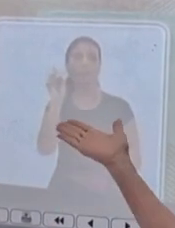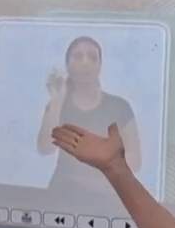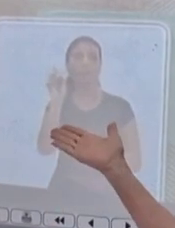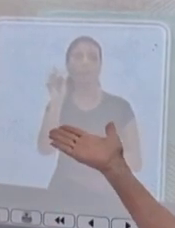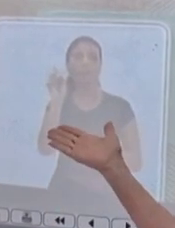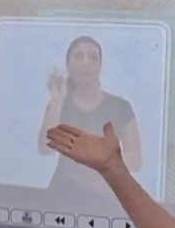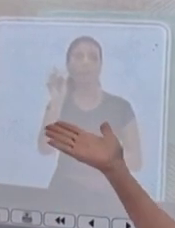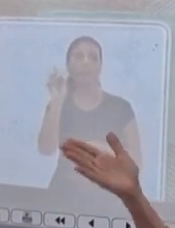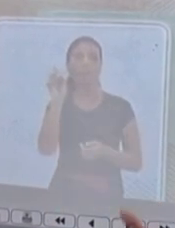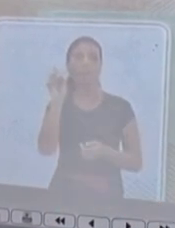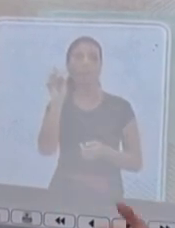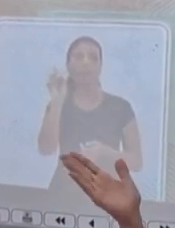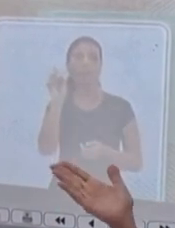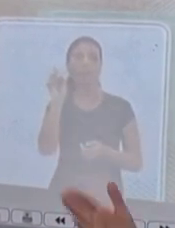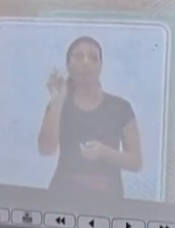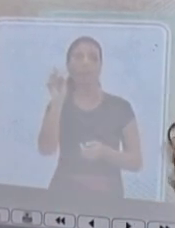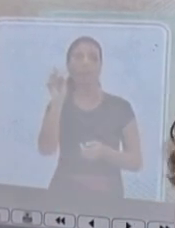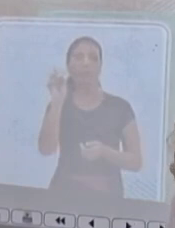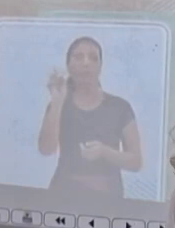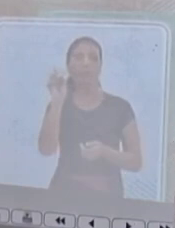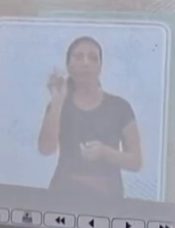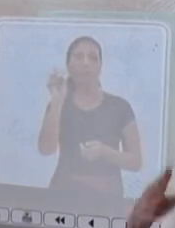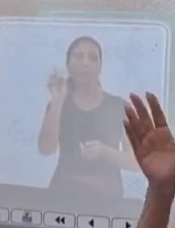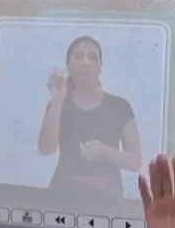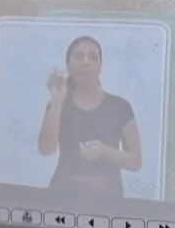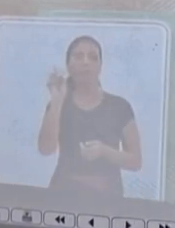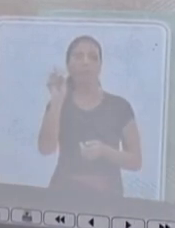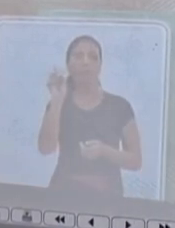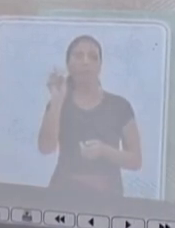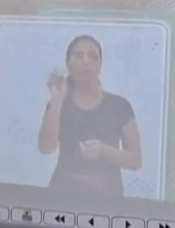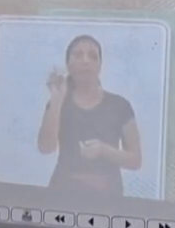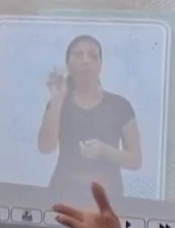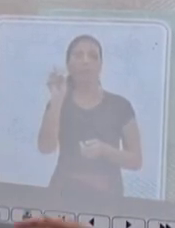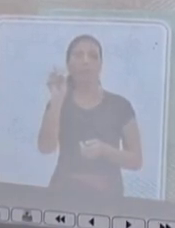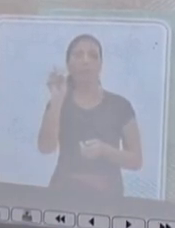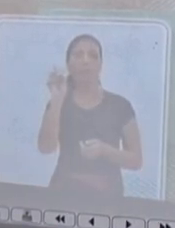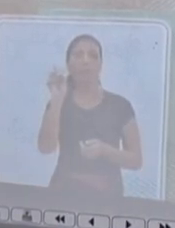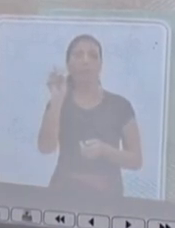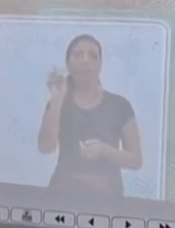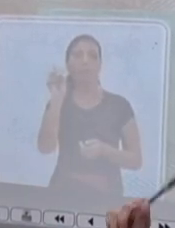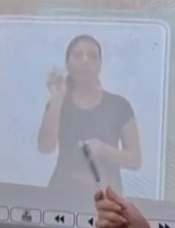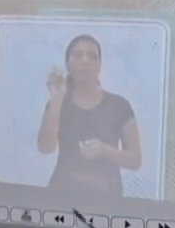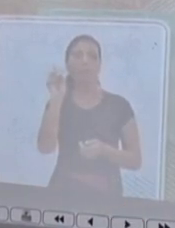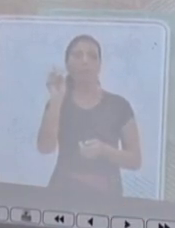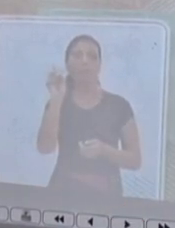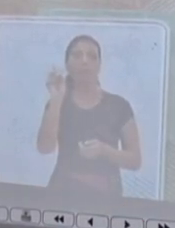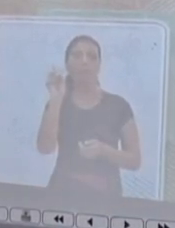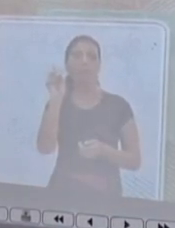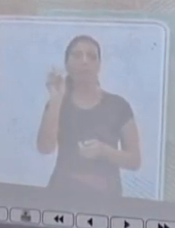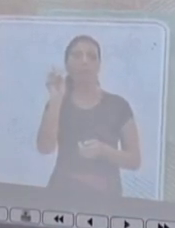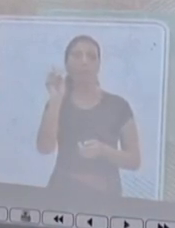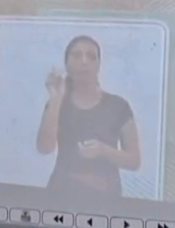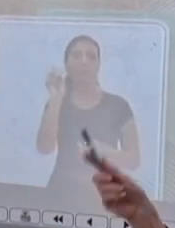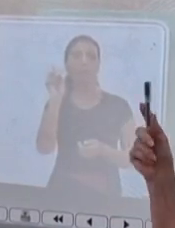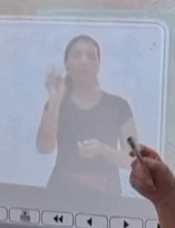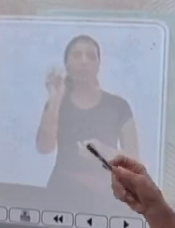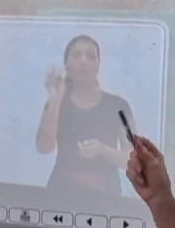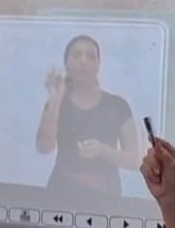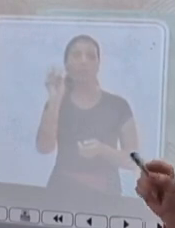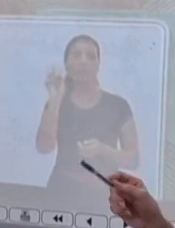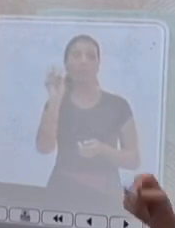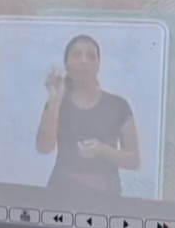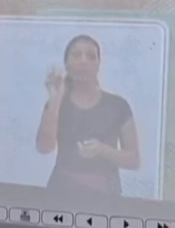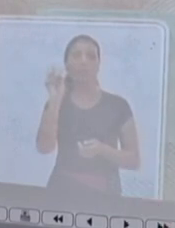ensaio, né? Sim. E a Beth foi assim, rebelde. Aí tá bom, o Beth foi e nisso o Rogério não queria também mais dançar, não, porque ele vinha